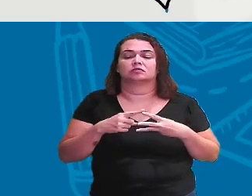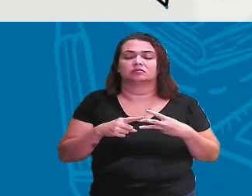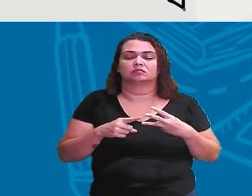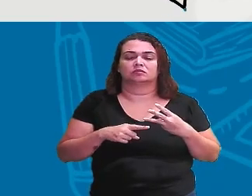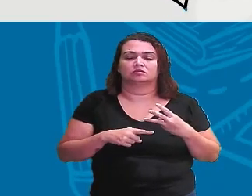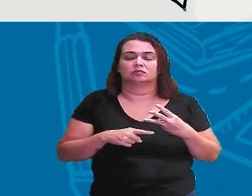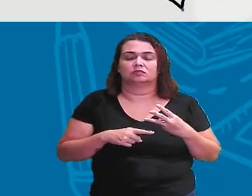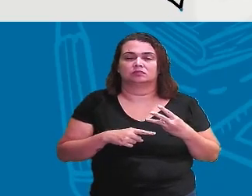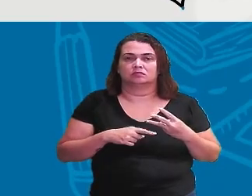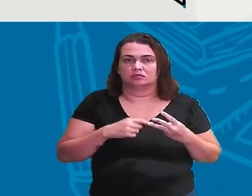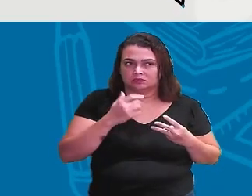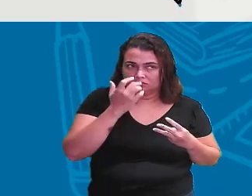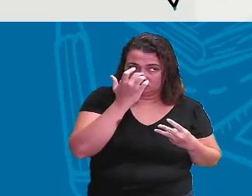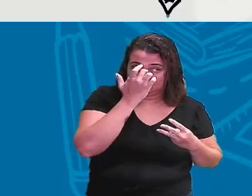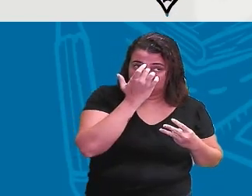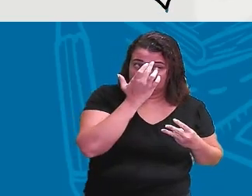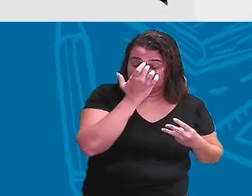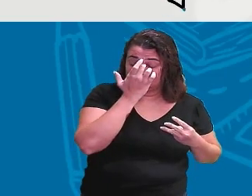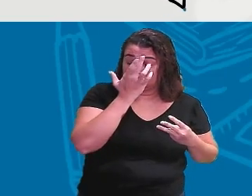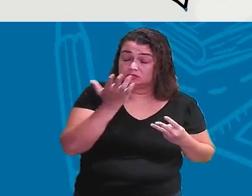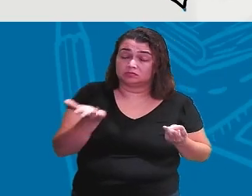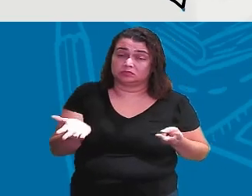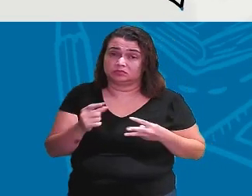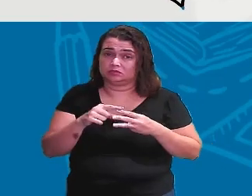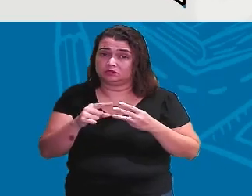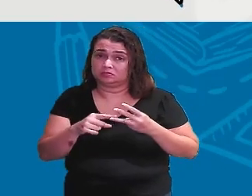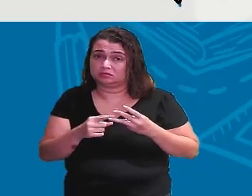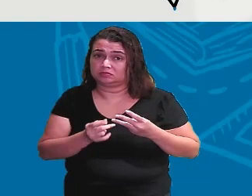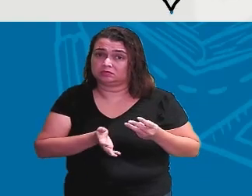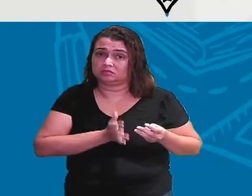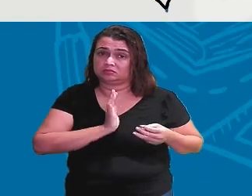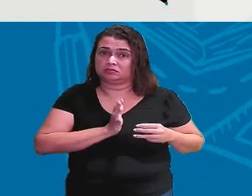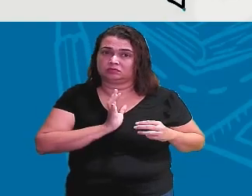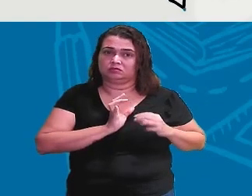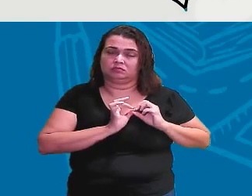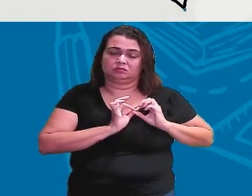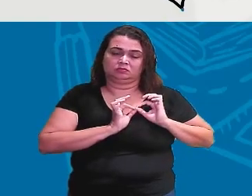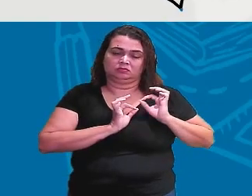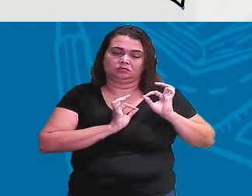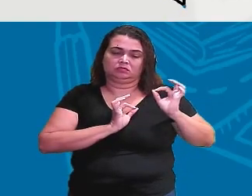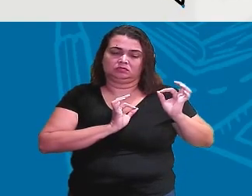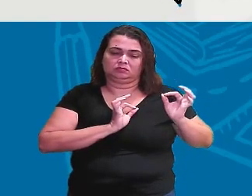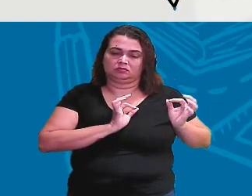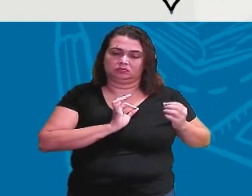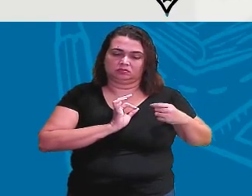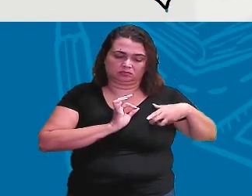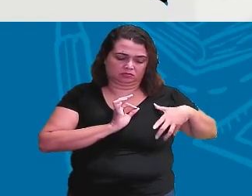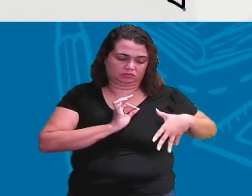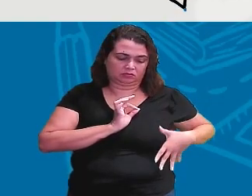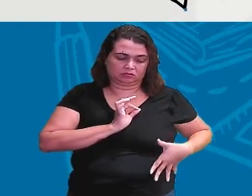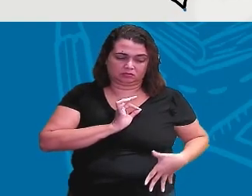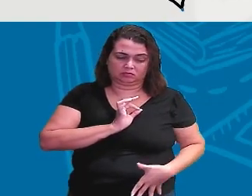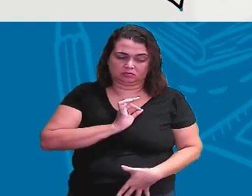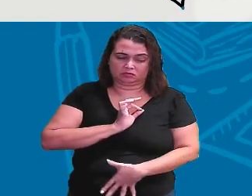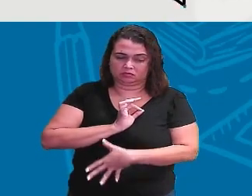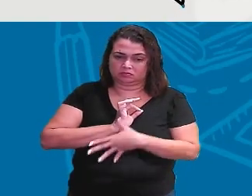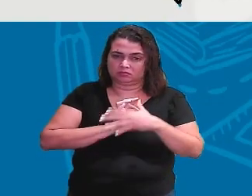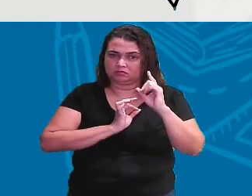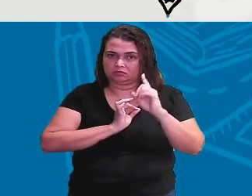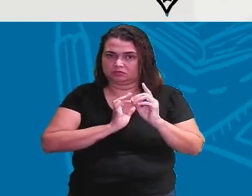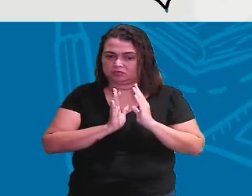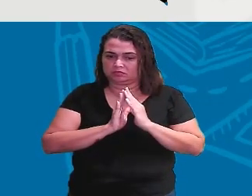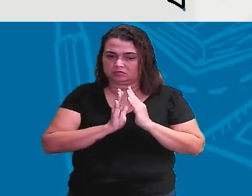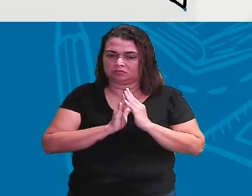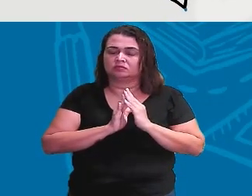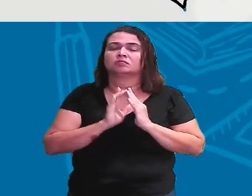que eu falei para vocês é aquele que leva o sangue do coração para o nosso corpo? Tenho certeza também que aí de casa vocês já assinalaram que